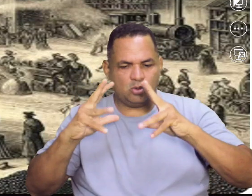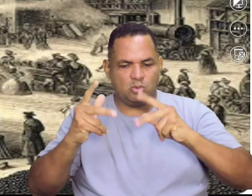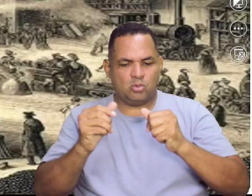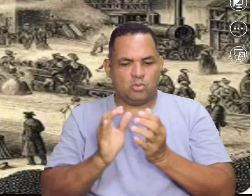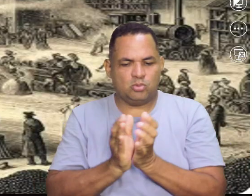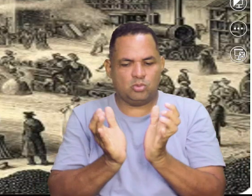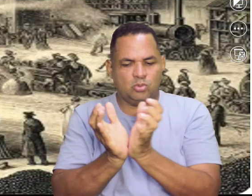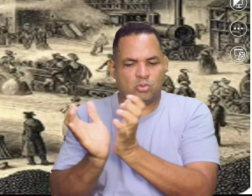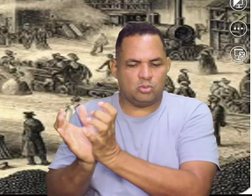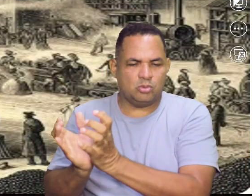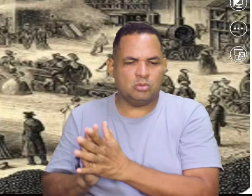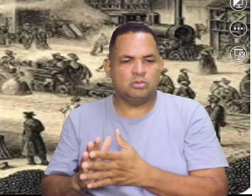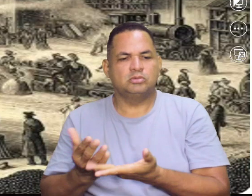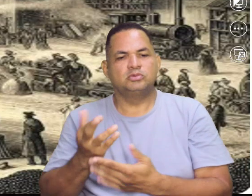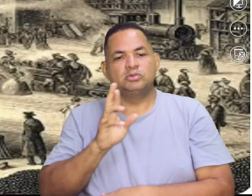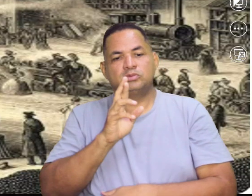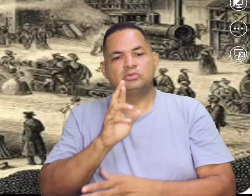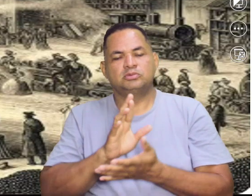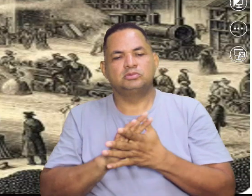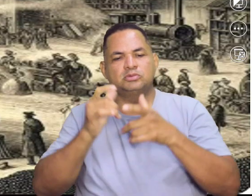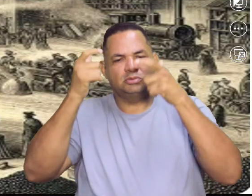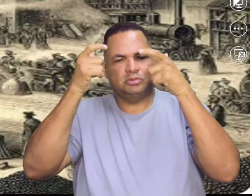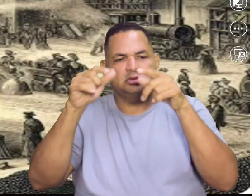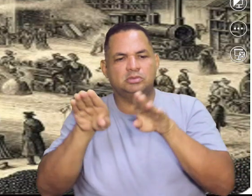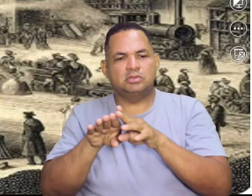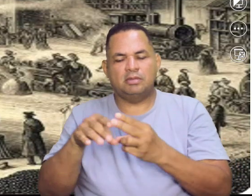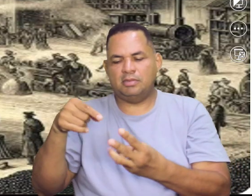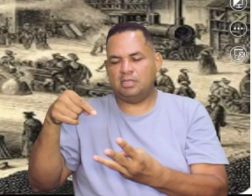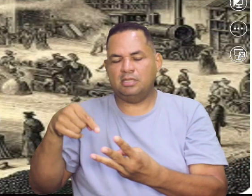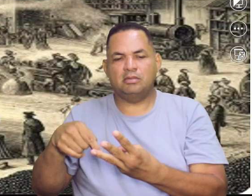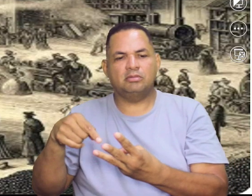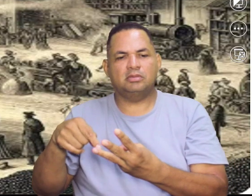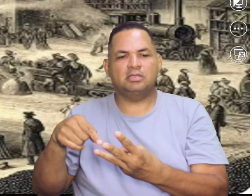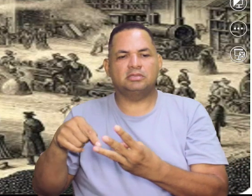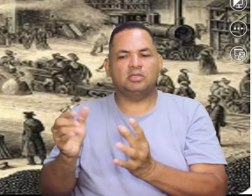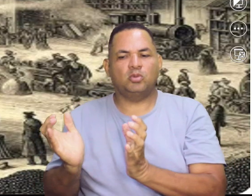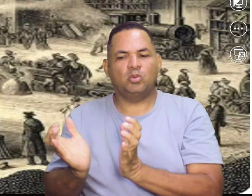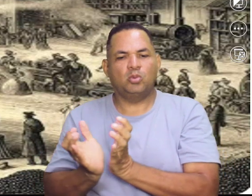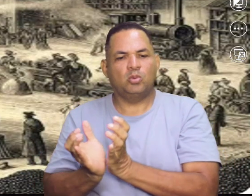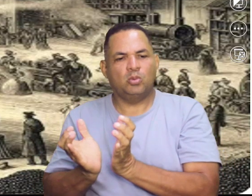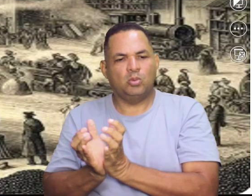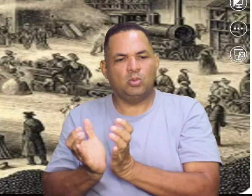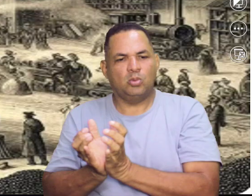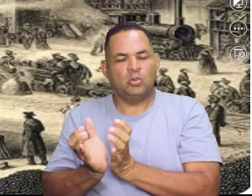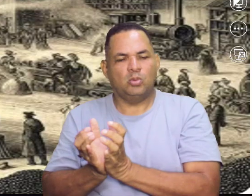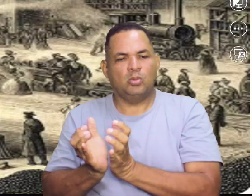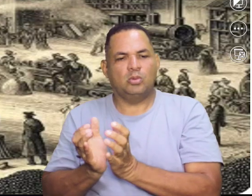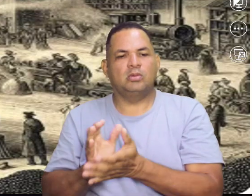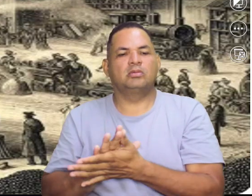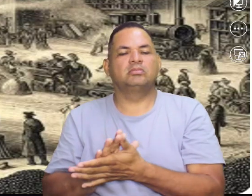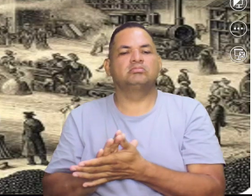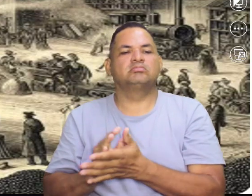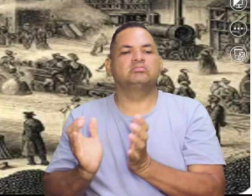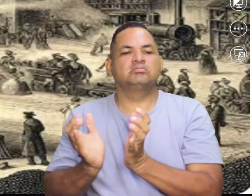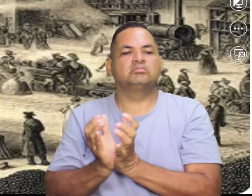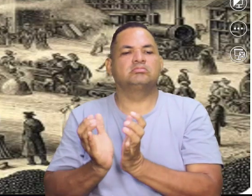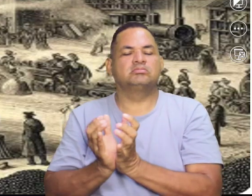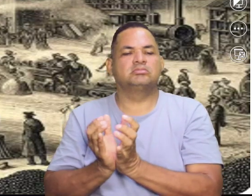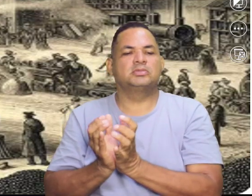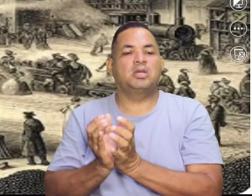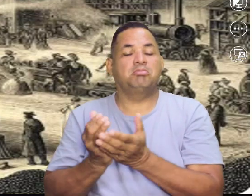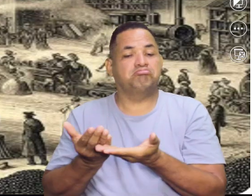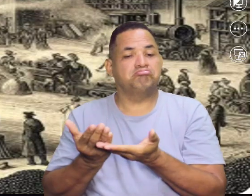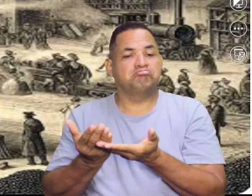os membros da realeza. E nós vamos ter o terceiro estado, que é o terceiro estado, é o estamento